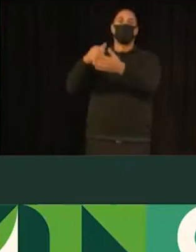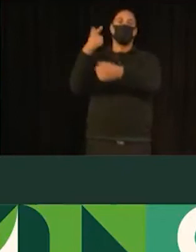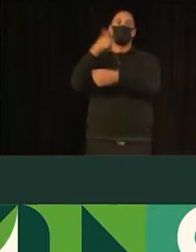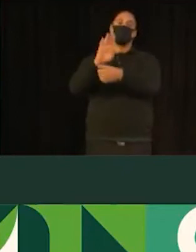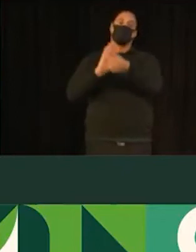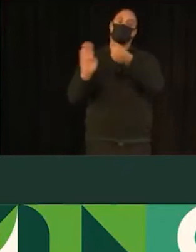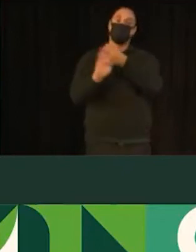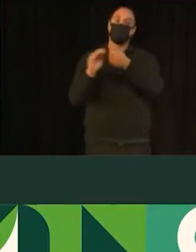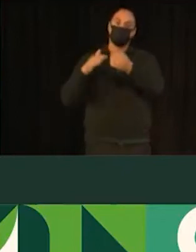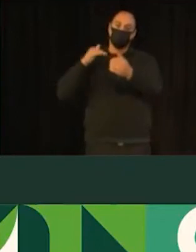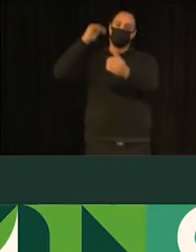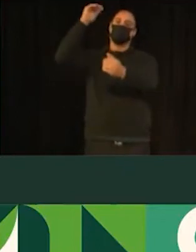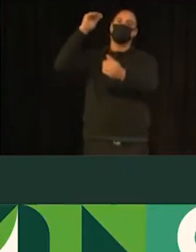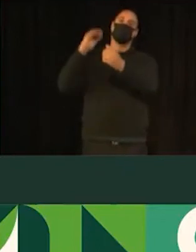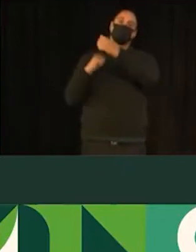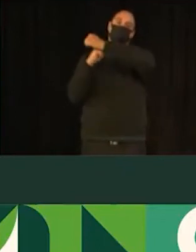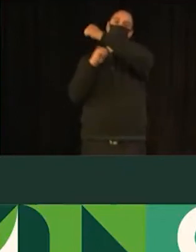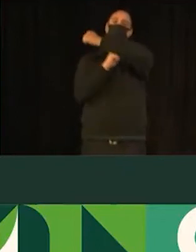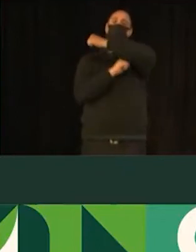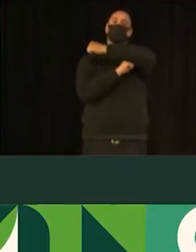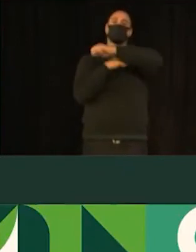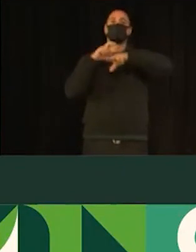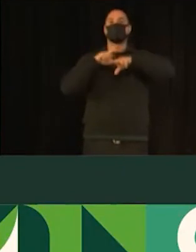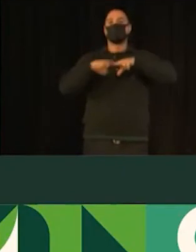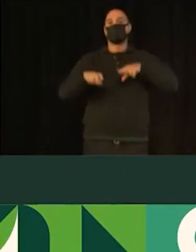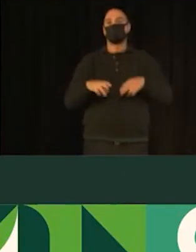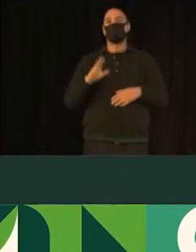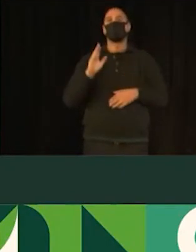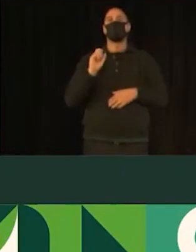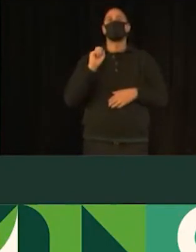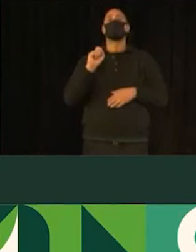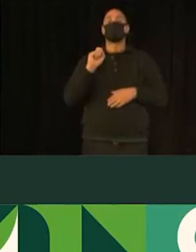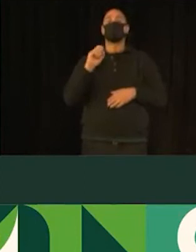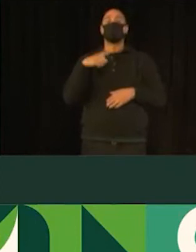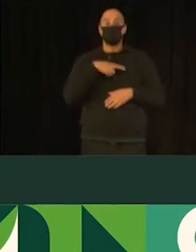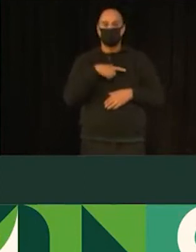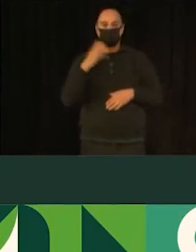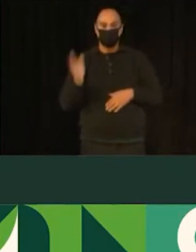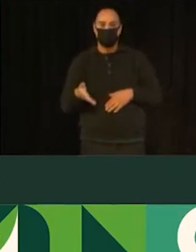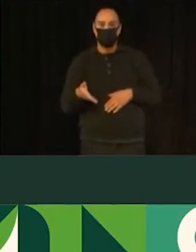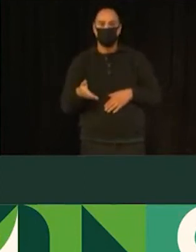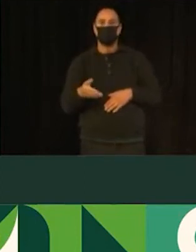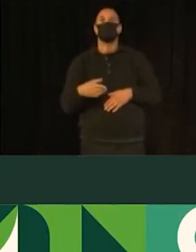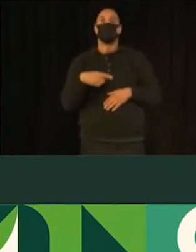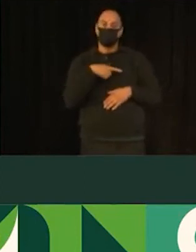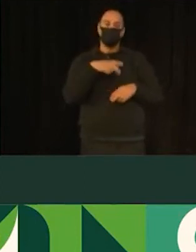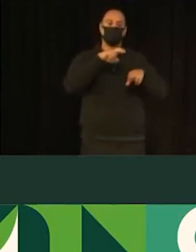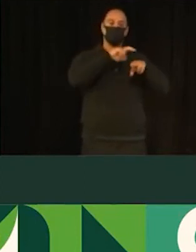Produtos e equipamentos já entregues. Temos o primeiro veículo, né, com a participação da Marco